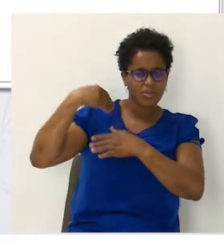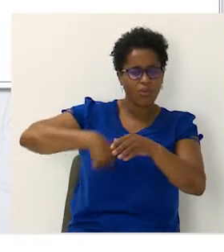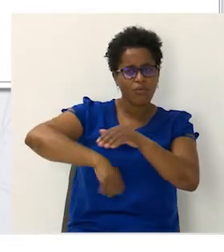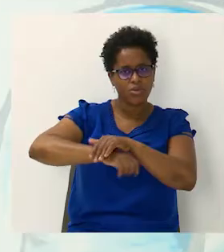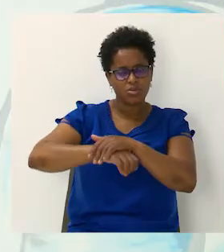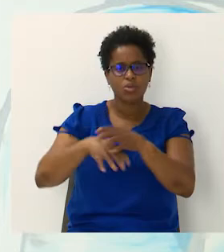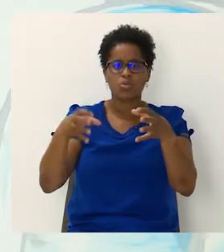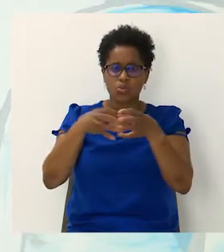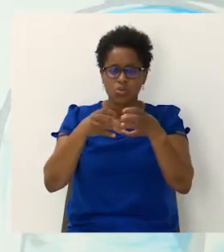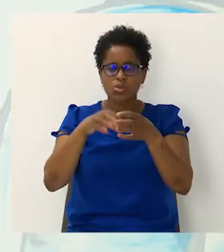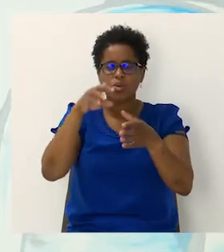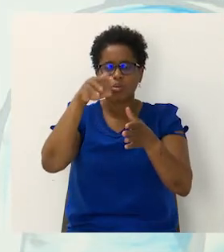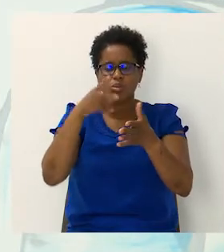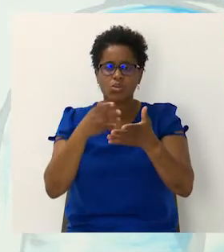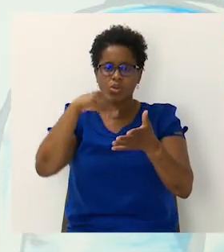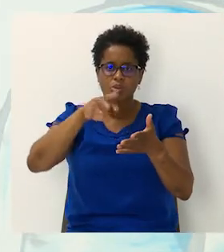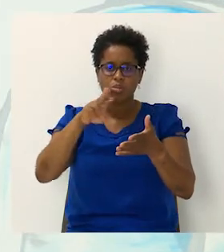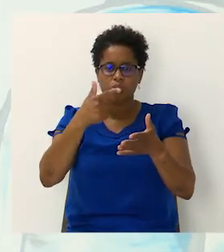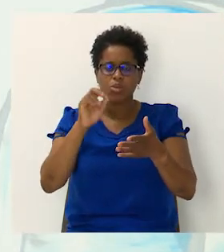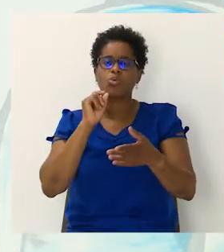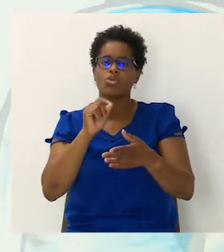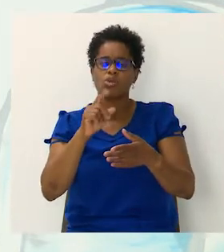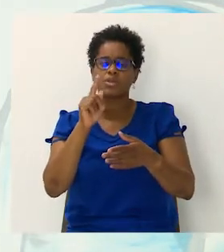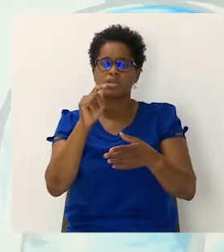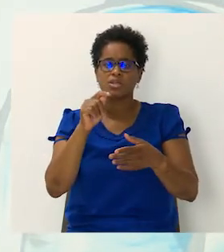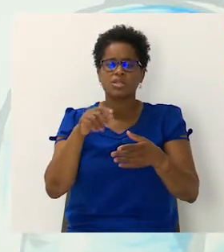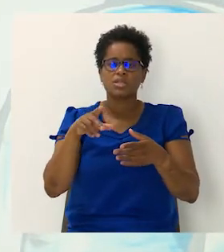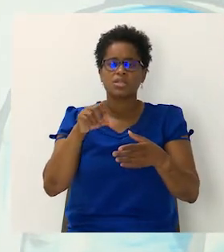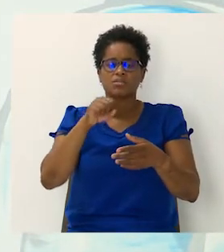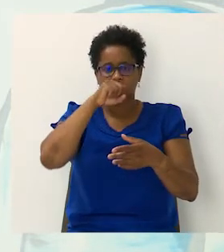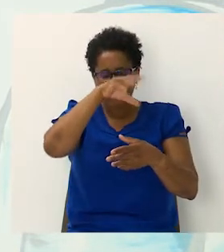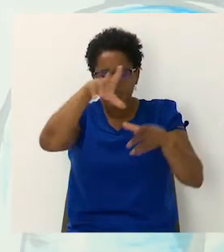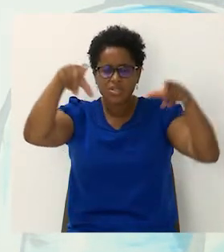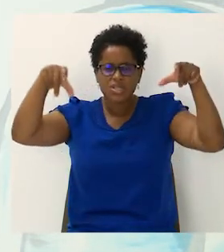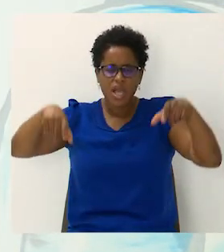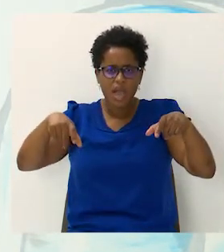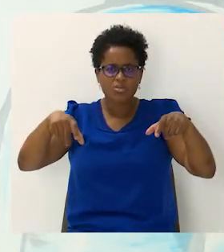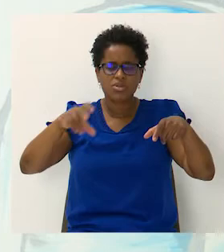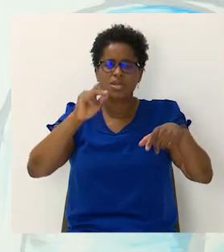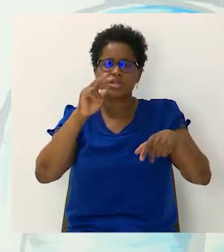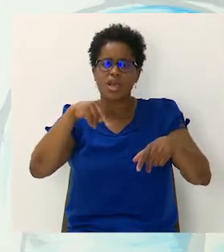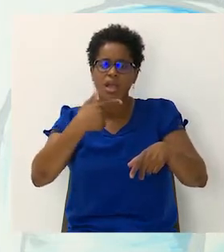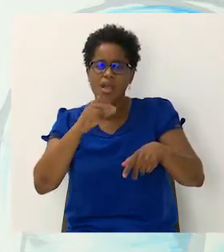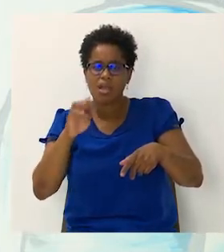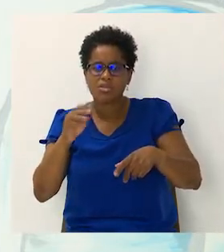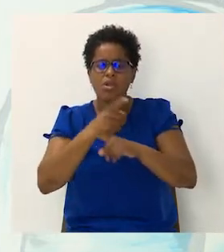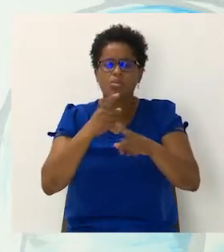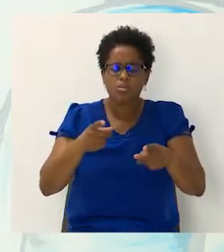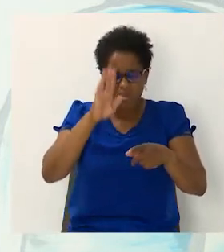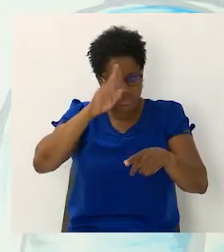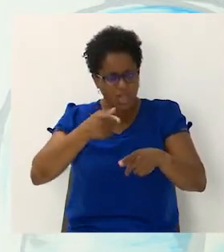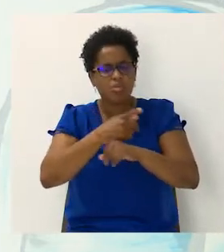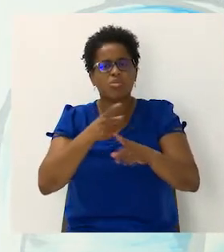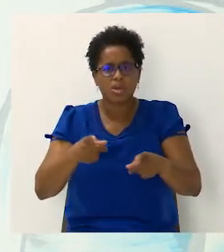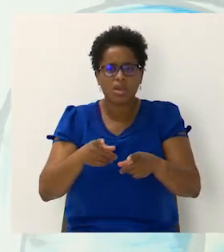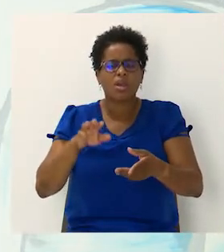de Porto tinha o nome de Estádio das Antas. Sabem por quê? Porque na altura que se construía esse